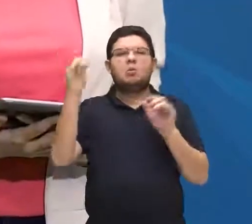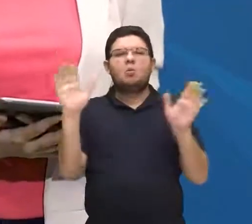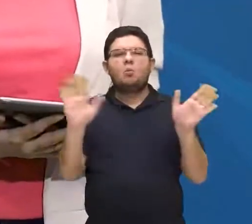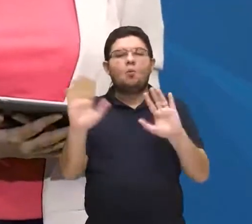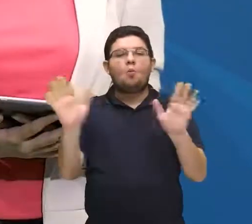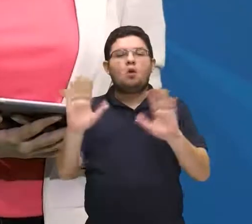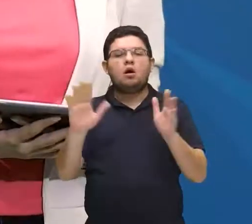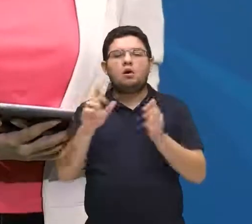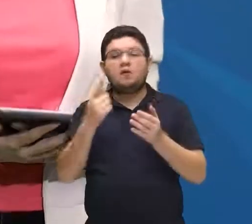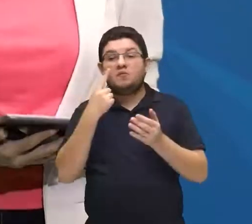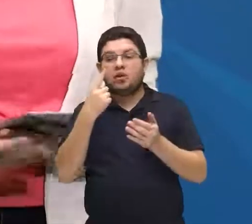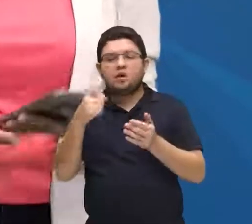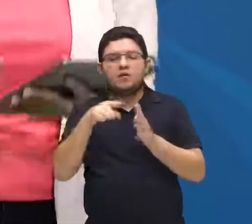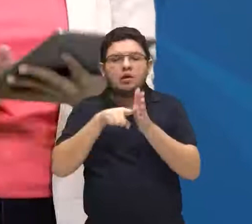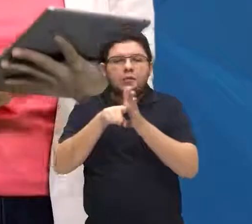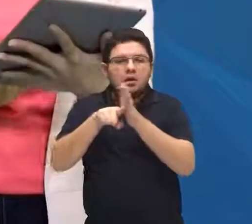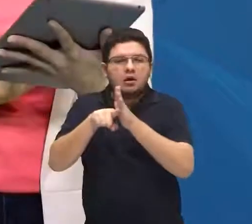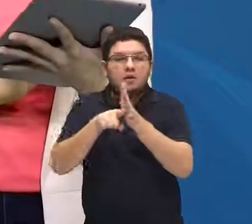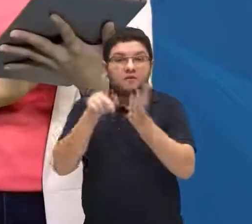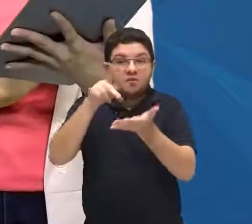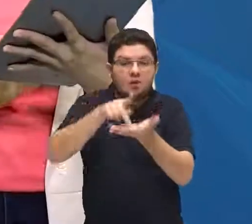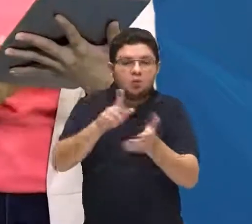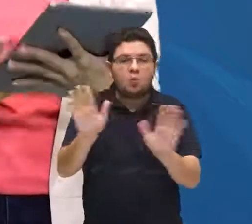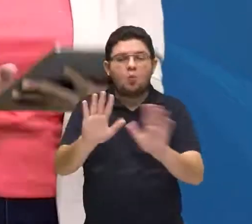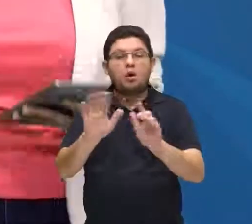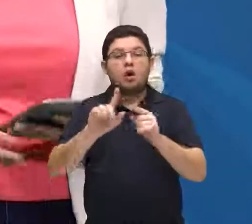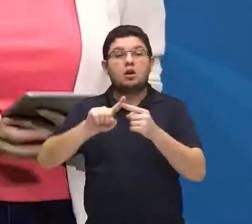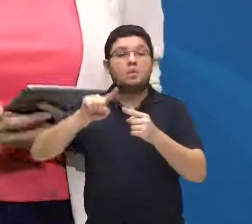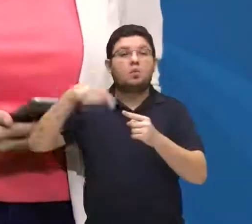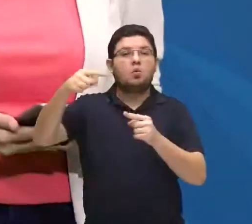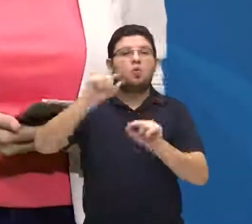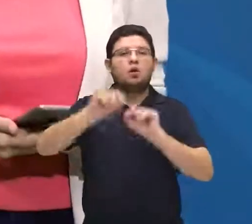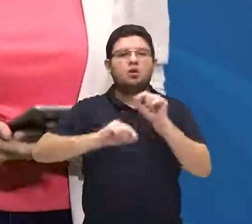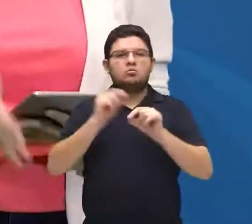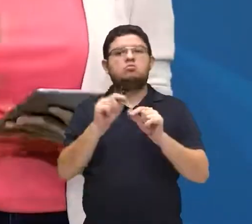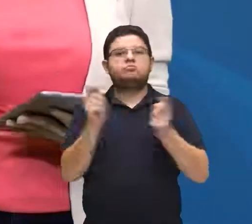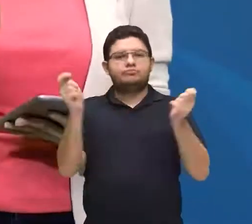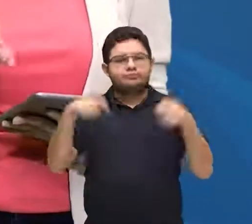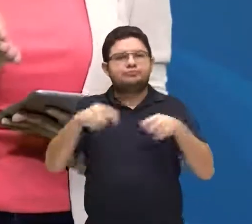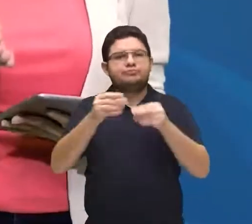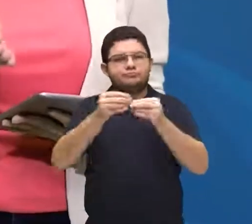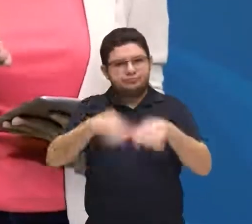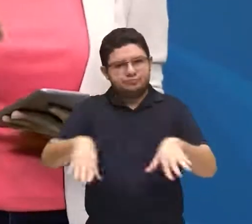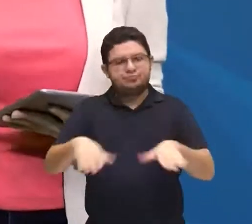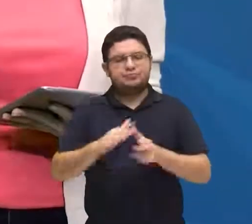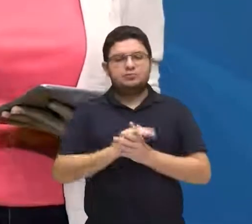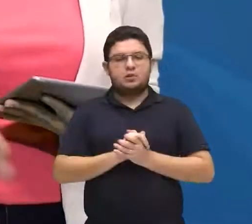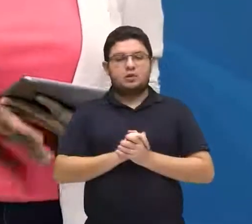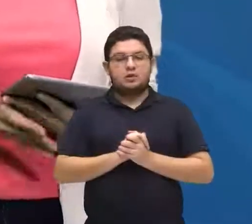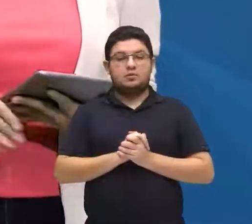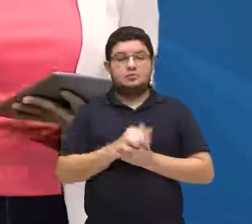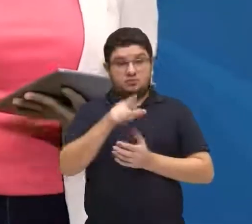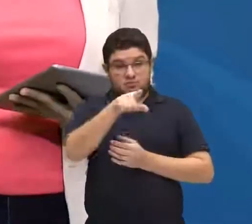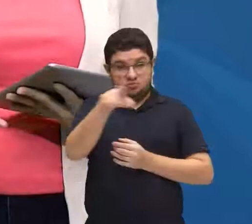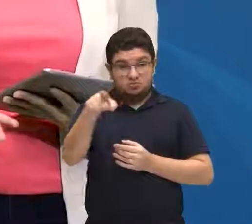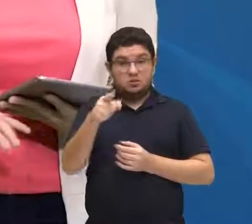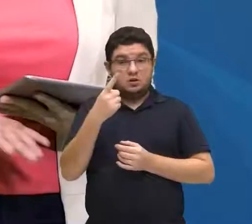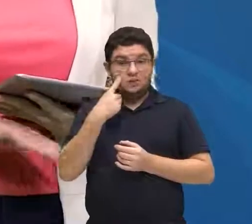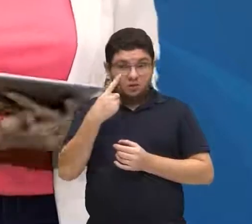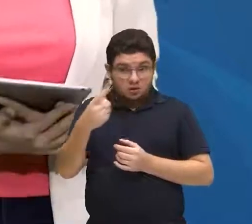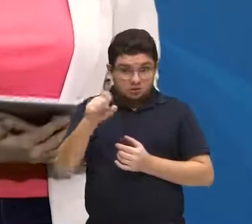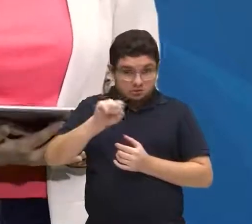checar a veracidade, e isso pode causar diversos danos, tá bom? E além de você checar